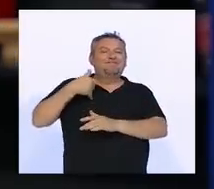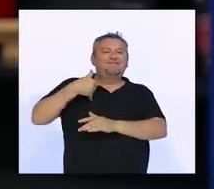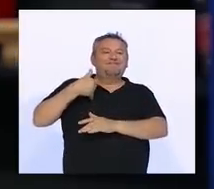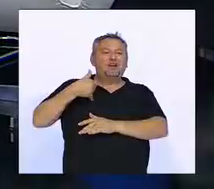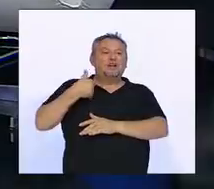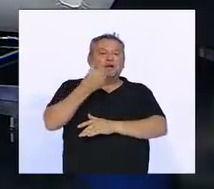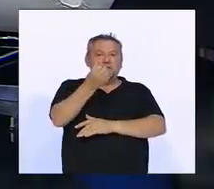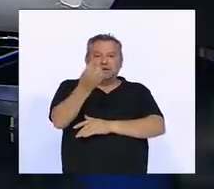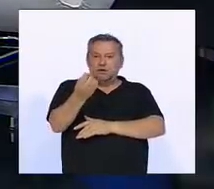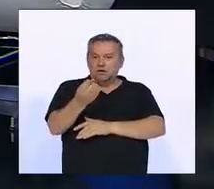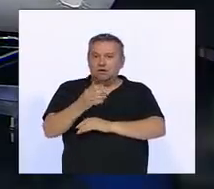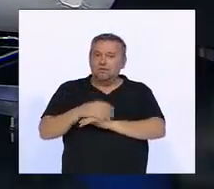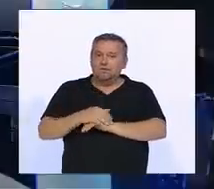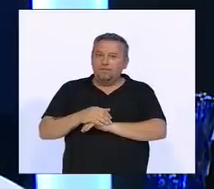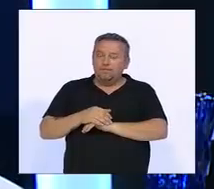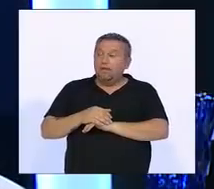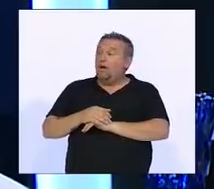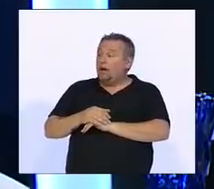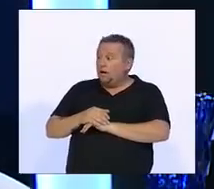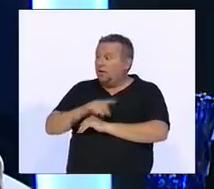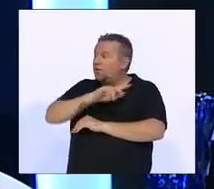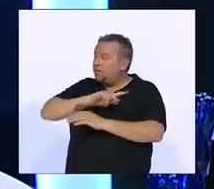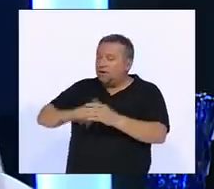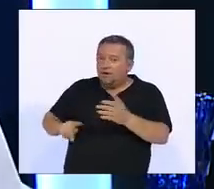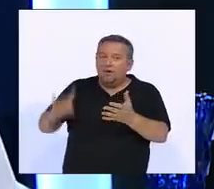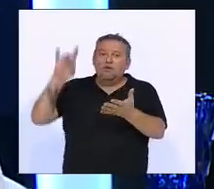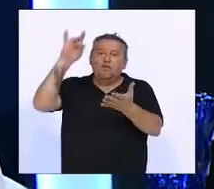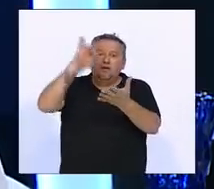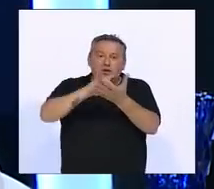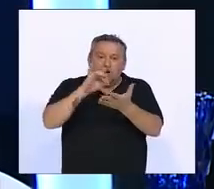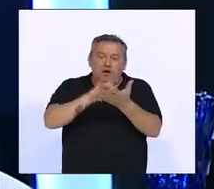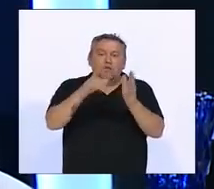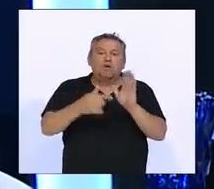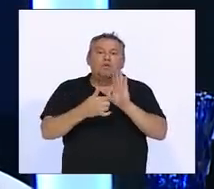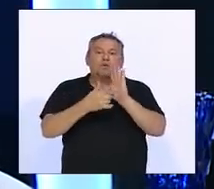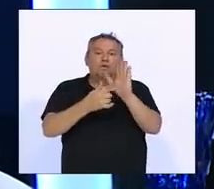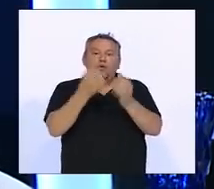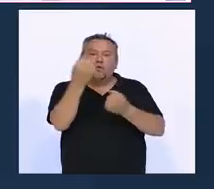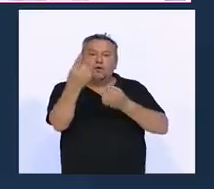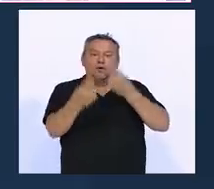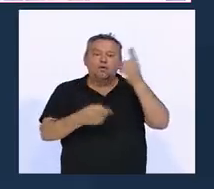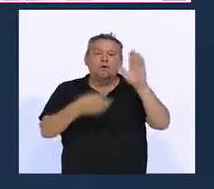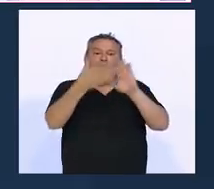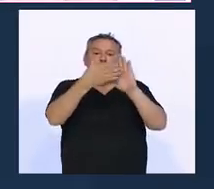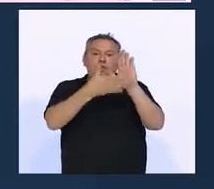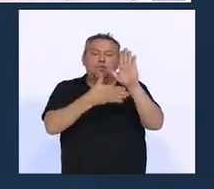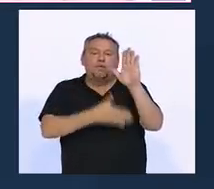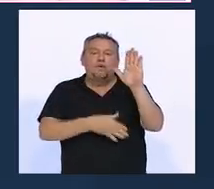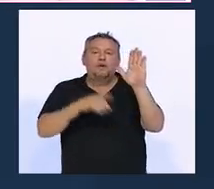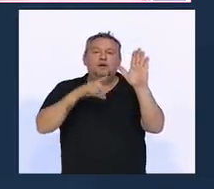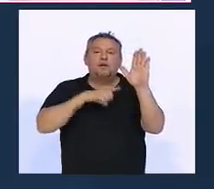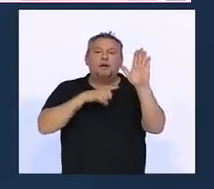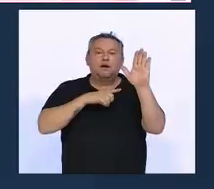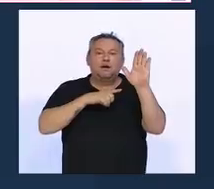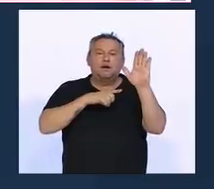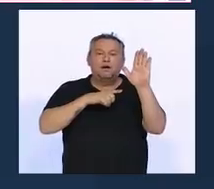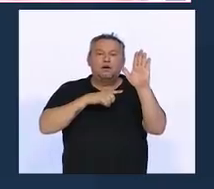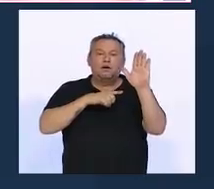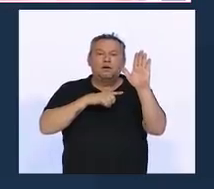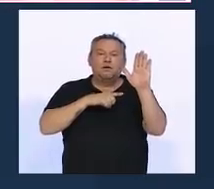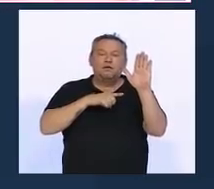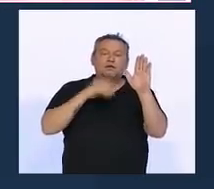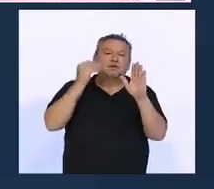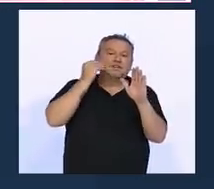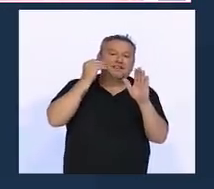anos de idade. É um presidente de verdade que já deixou claro que, entre algumas das suas propostas, está desfazer